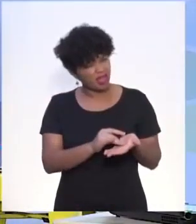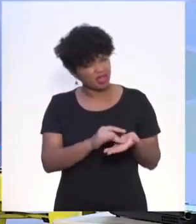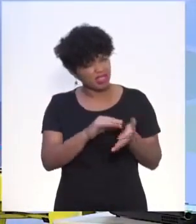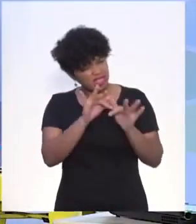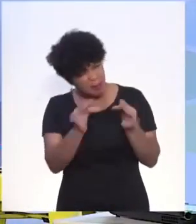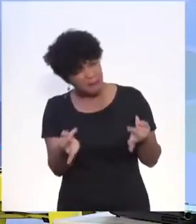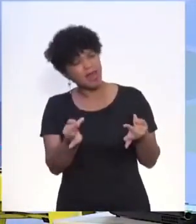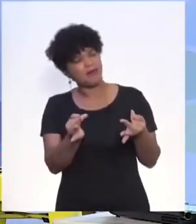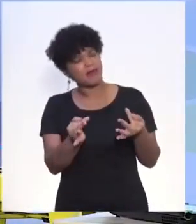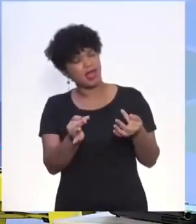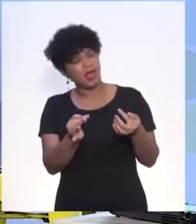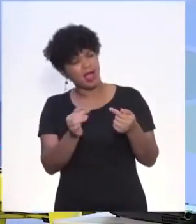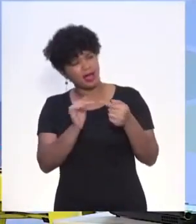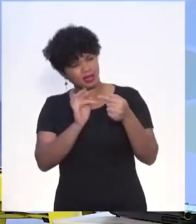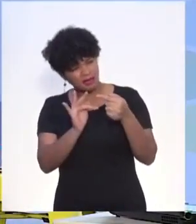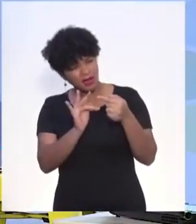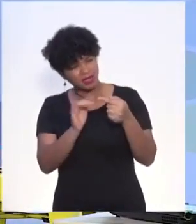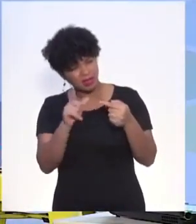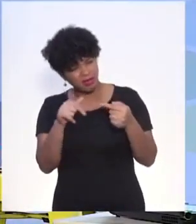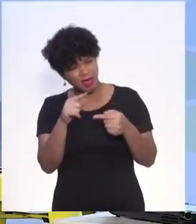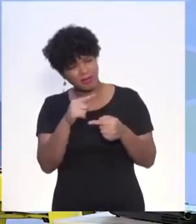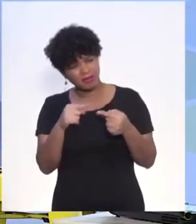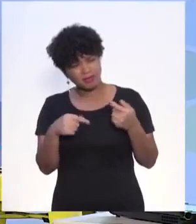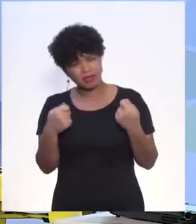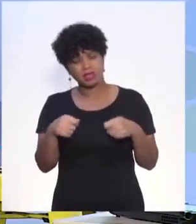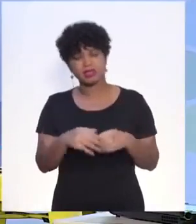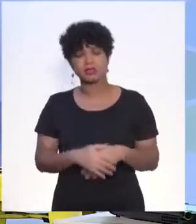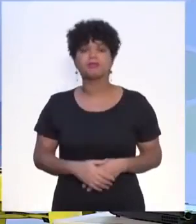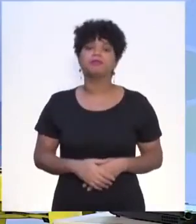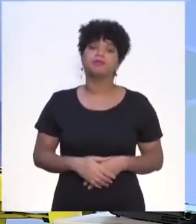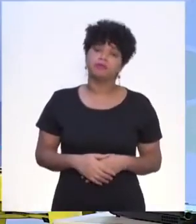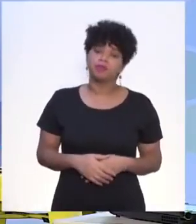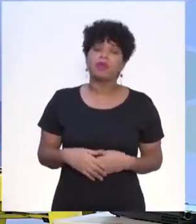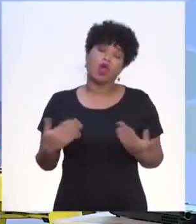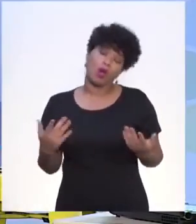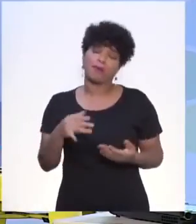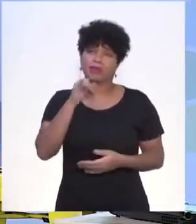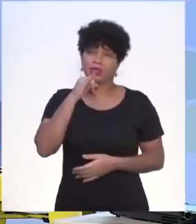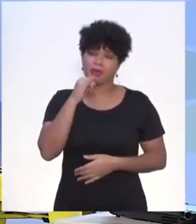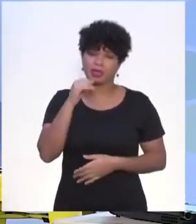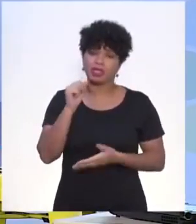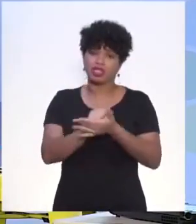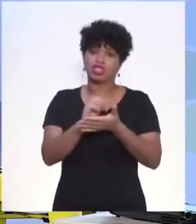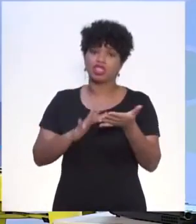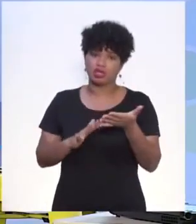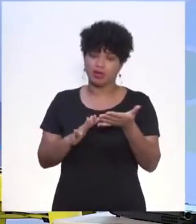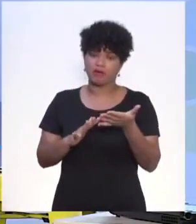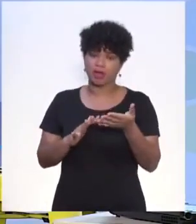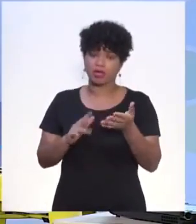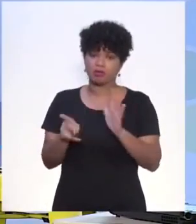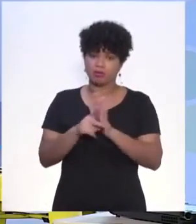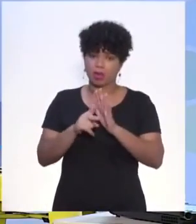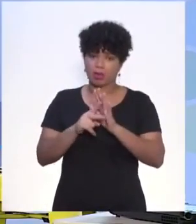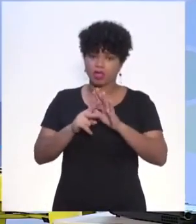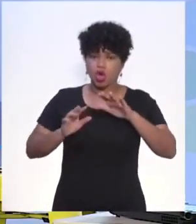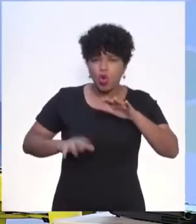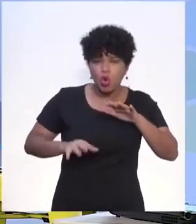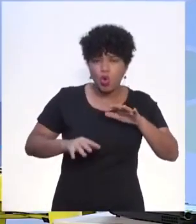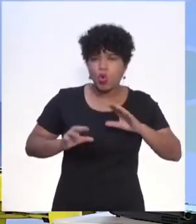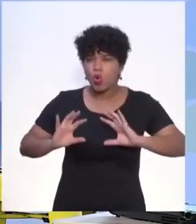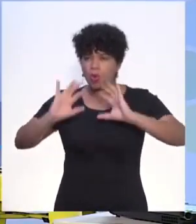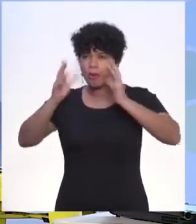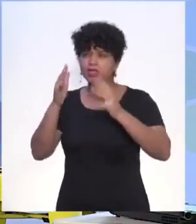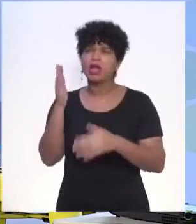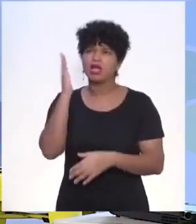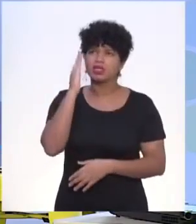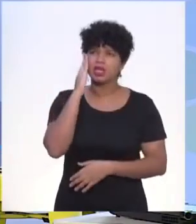Bom, necessariamente, quando você tem lá o probleminha lá do basquete, 6 em 15. Poxa, eu entendo que eu errei 6 num